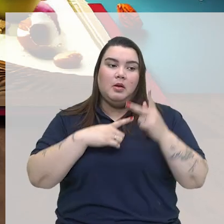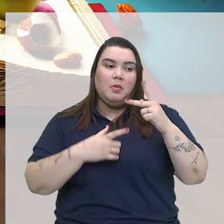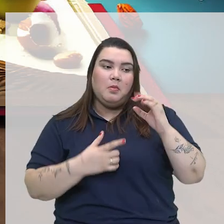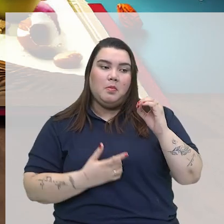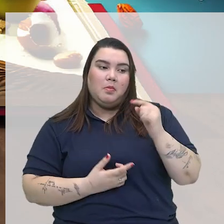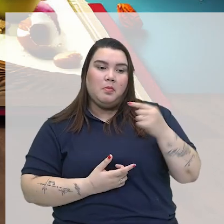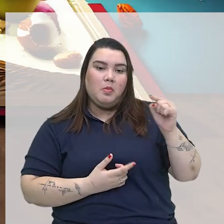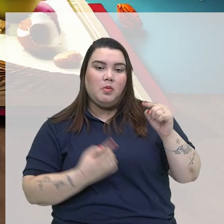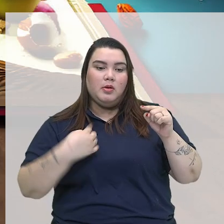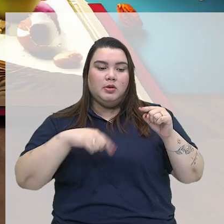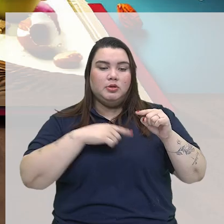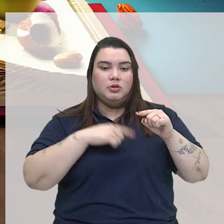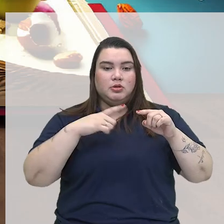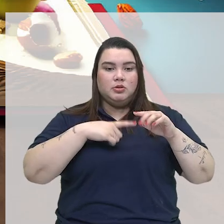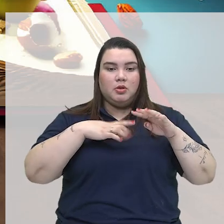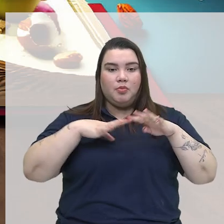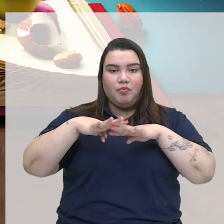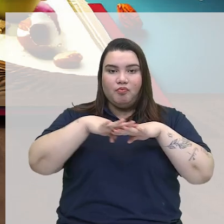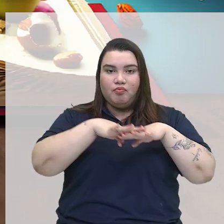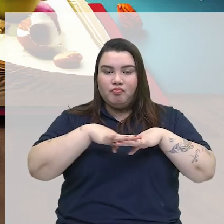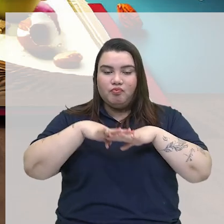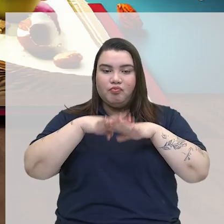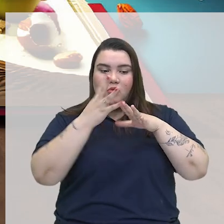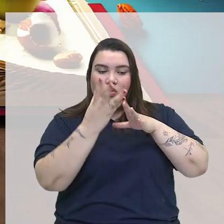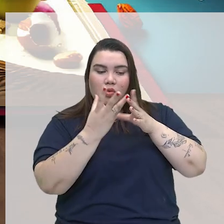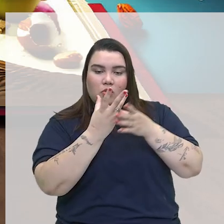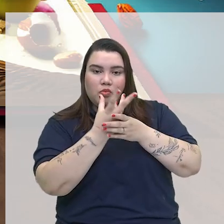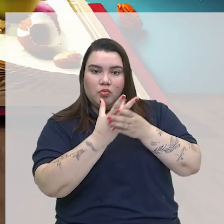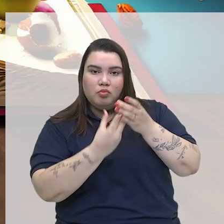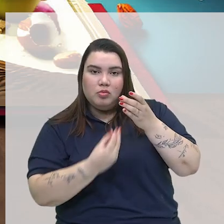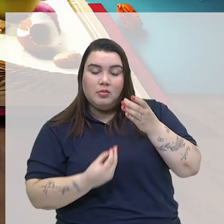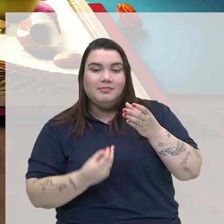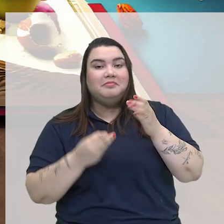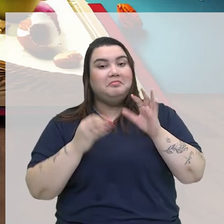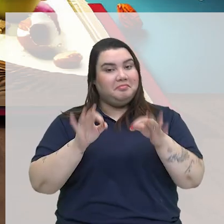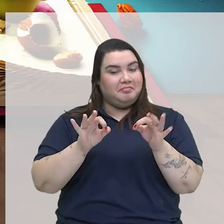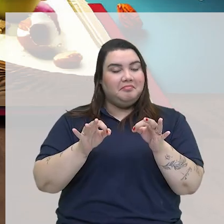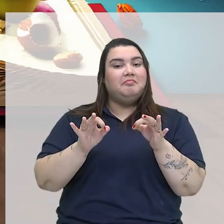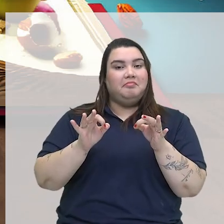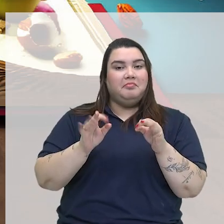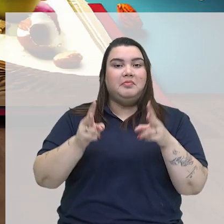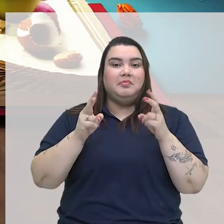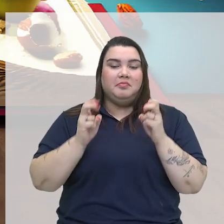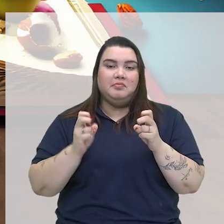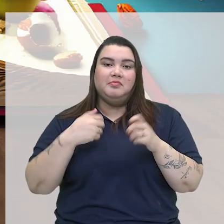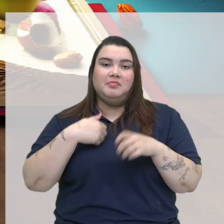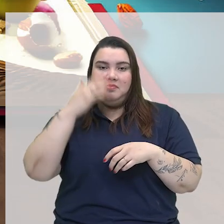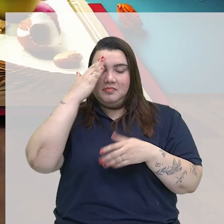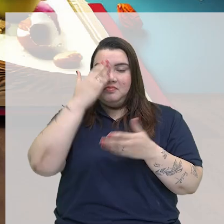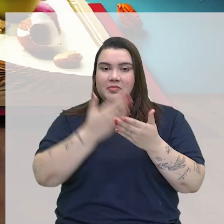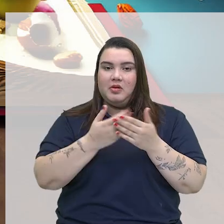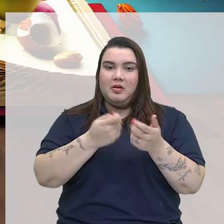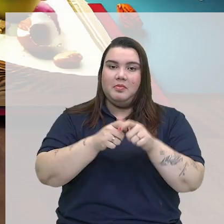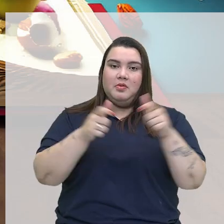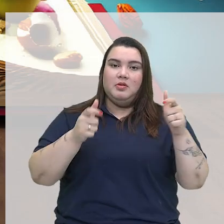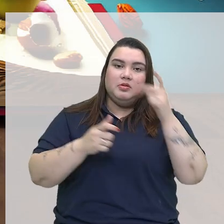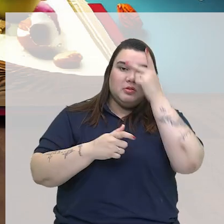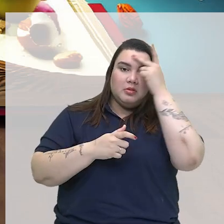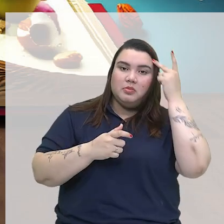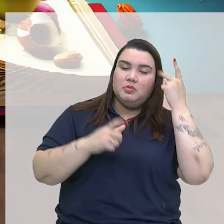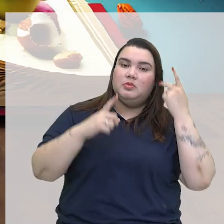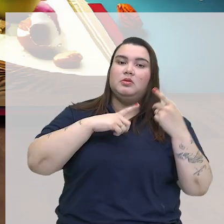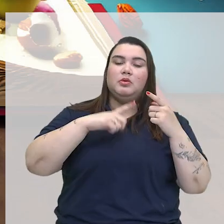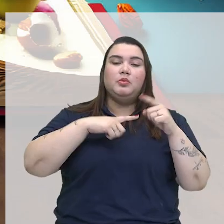pó que a gente filtra. E isso bem observado, né? Eu tenho certeza que é dúvida de muitas pessoas, assim